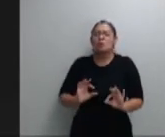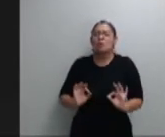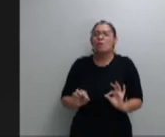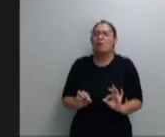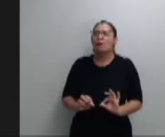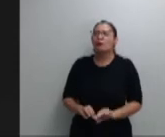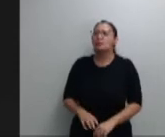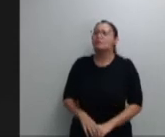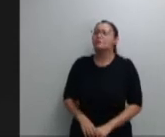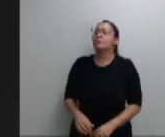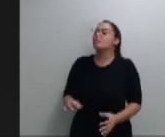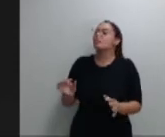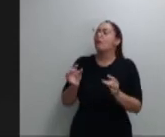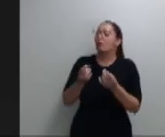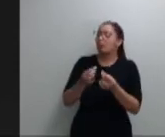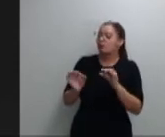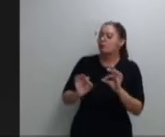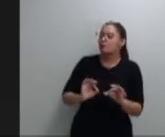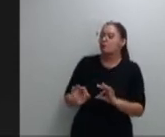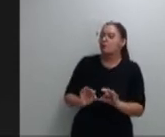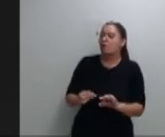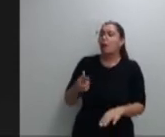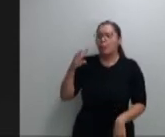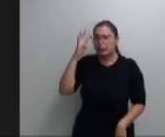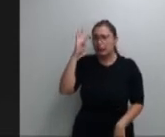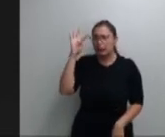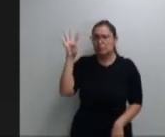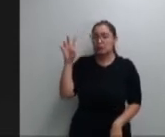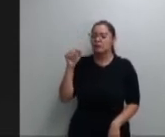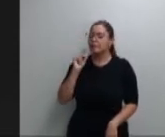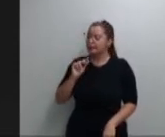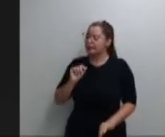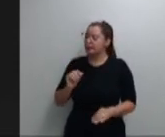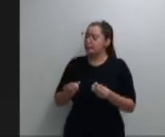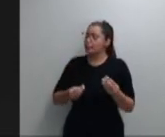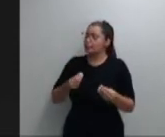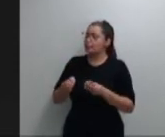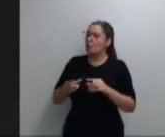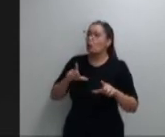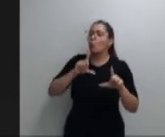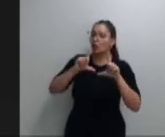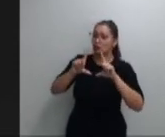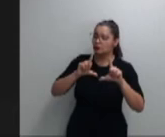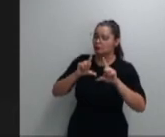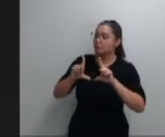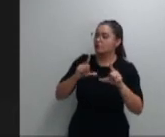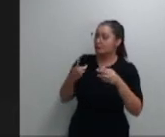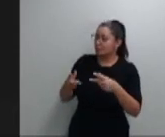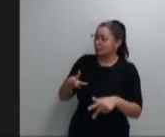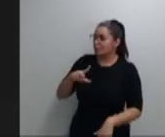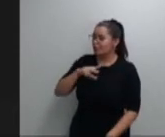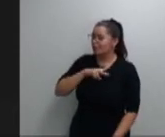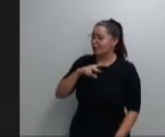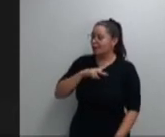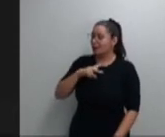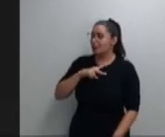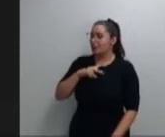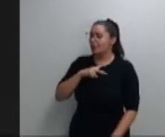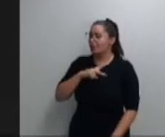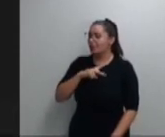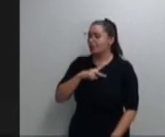placitam? E eu me lembro, como disse, porque assisti de camarote esse julgamento, o é que o ministro